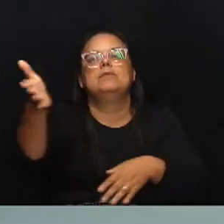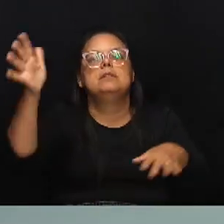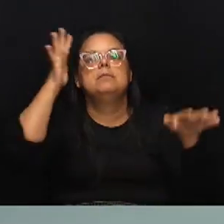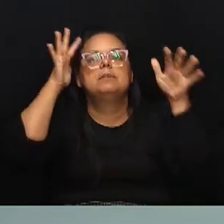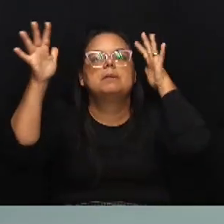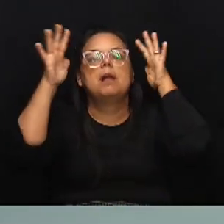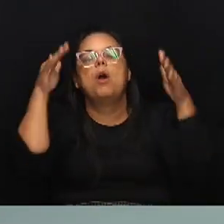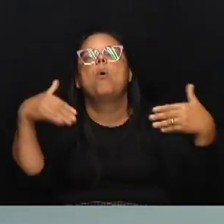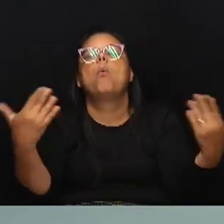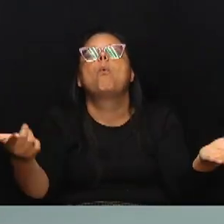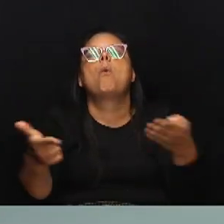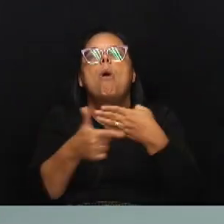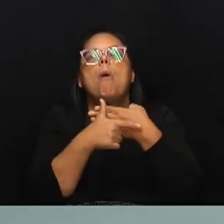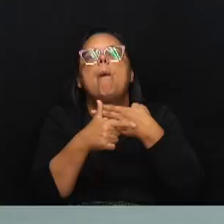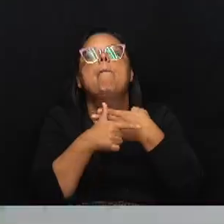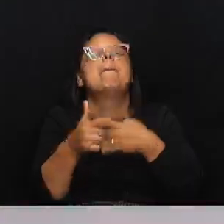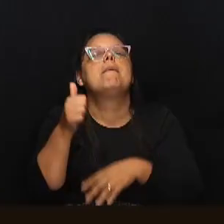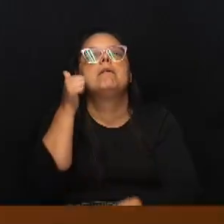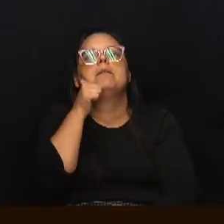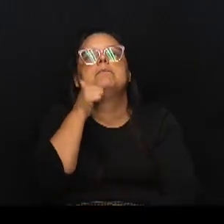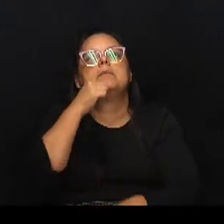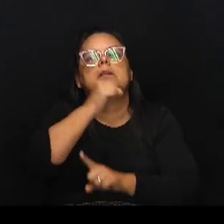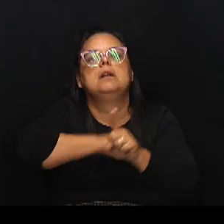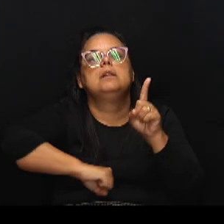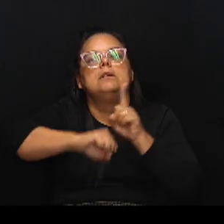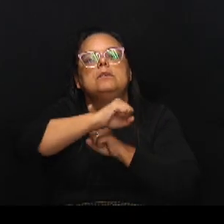é o espaço da mulher na sociedade atual.